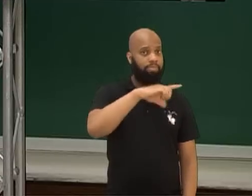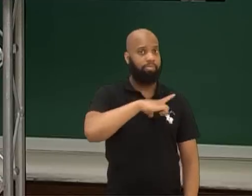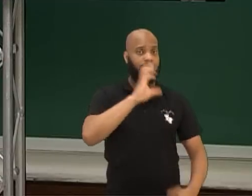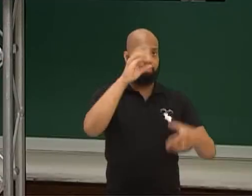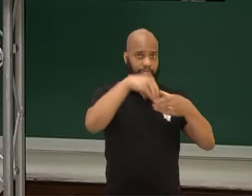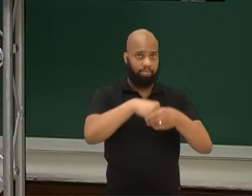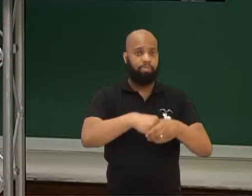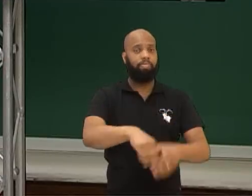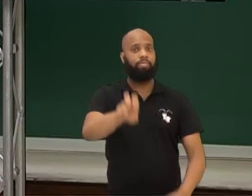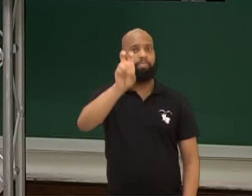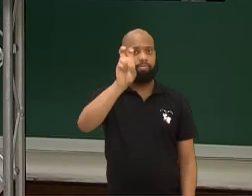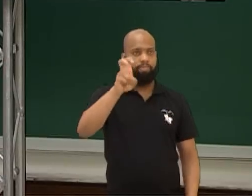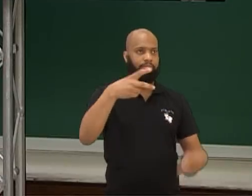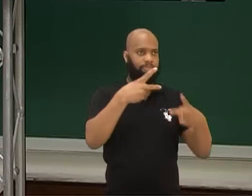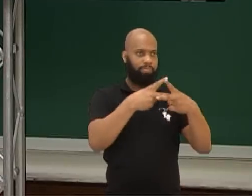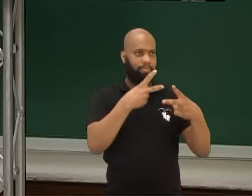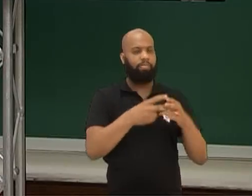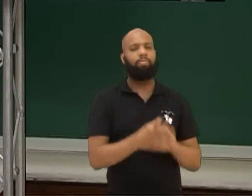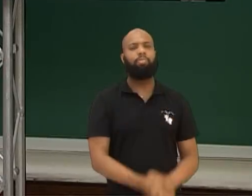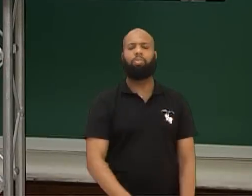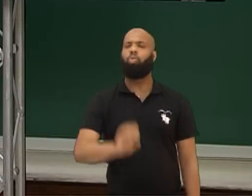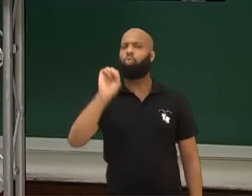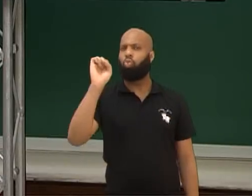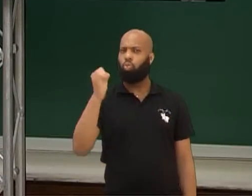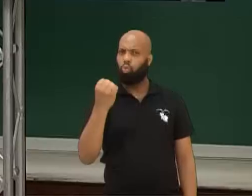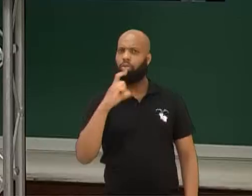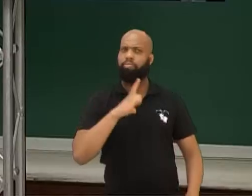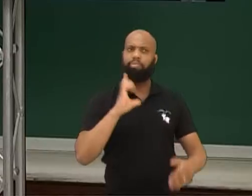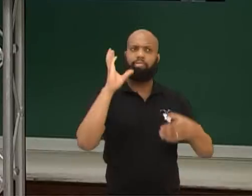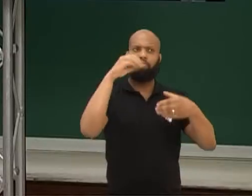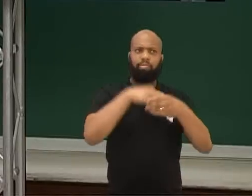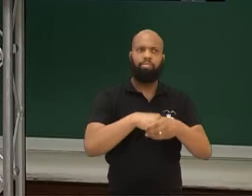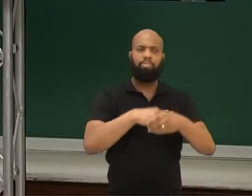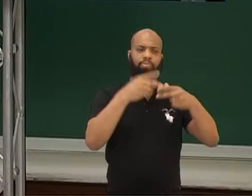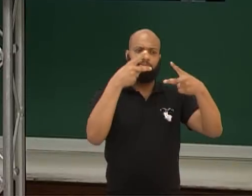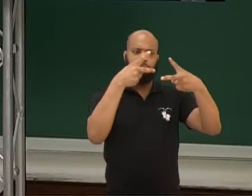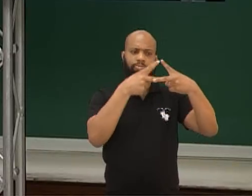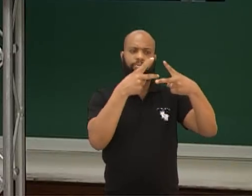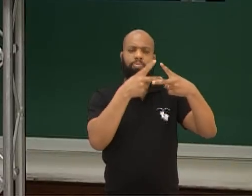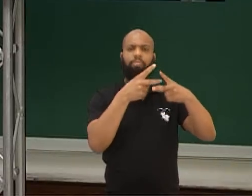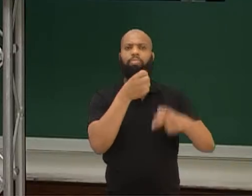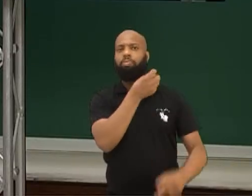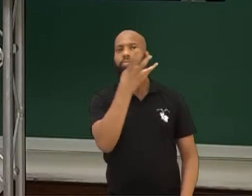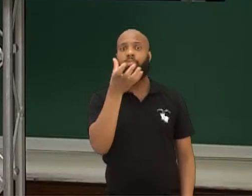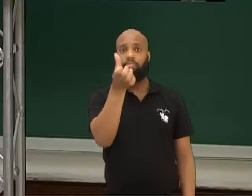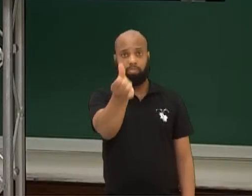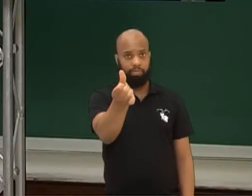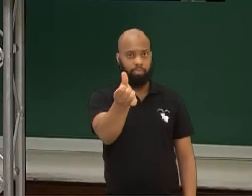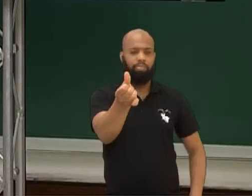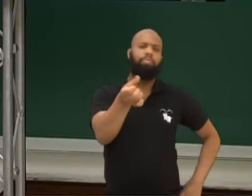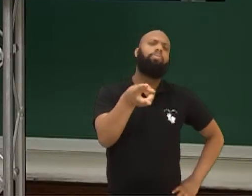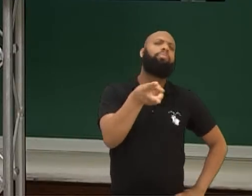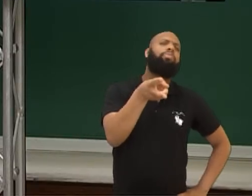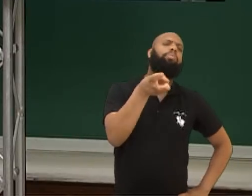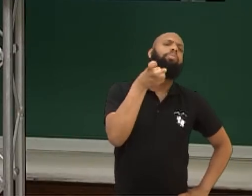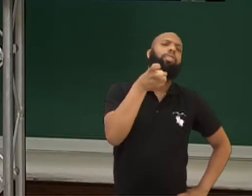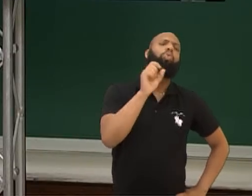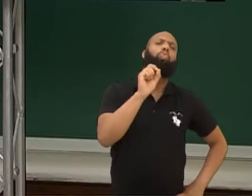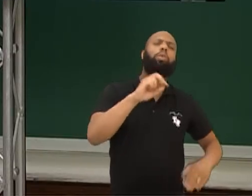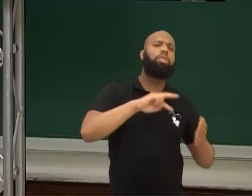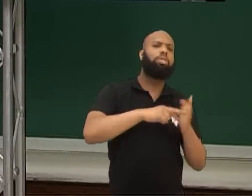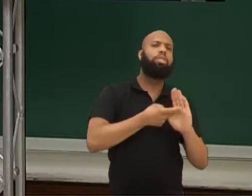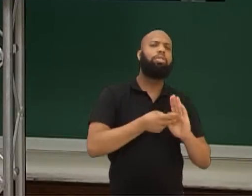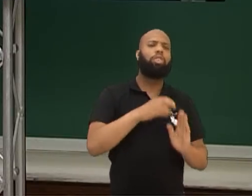lados, 5 triângulos. Octógono que nós vimos hoje, 6 triângulos. O que é o octógono